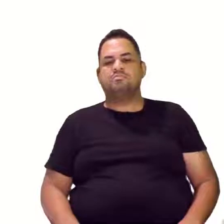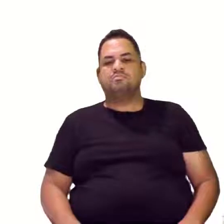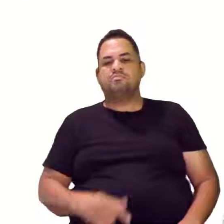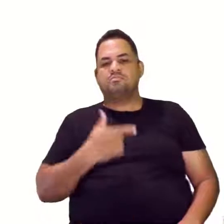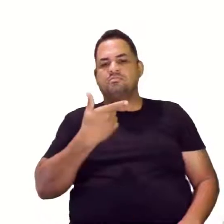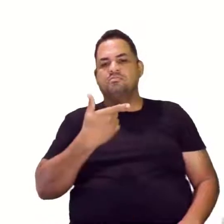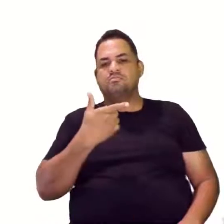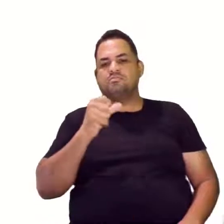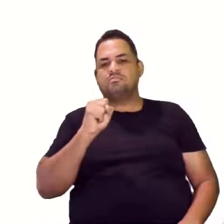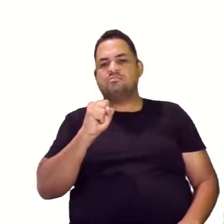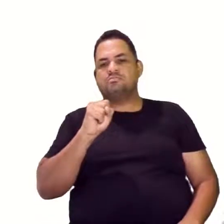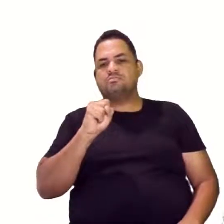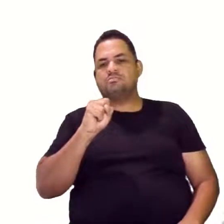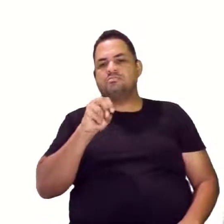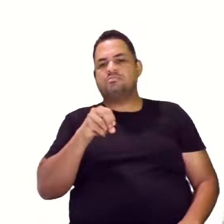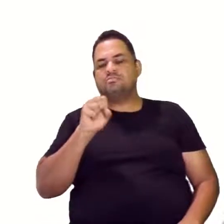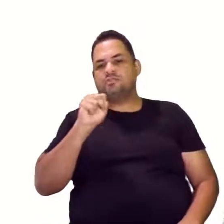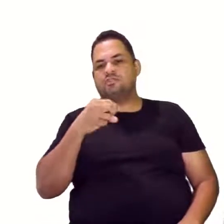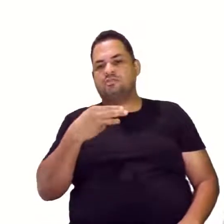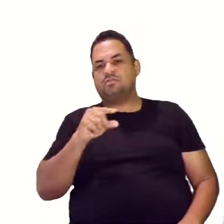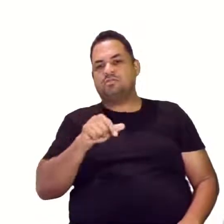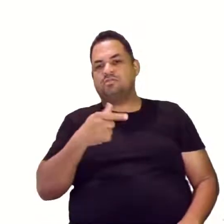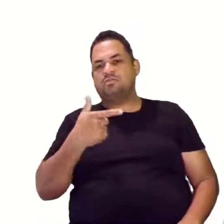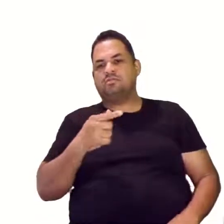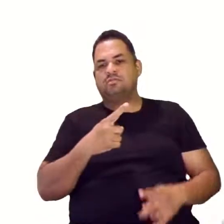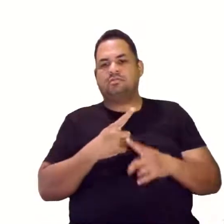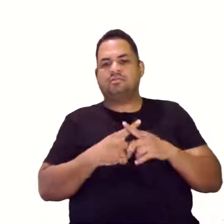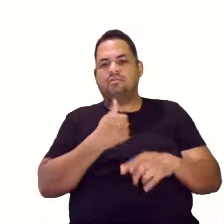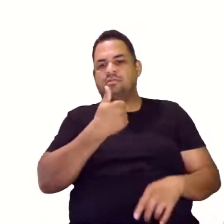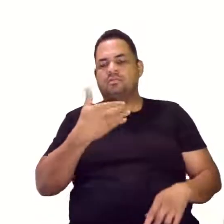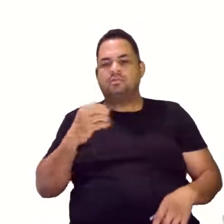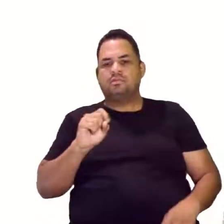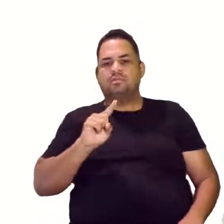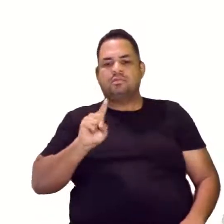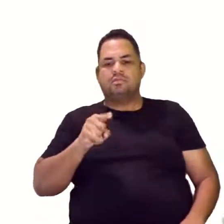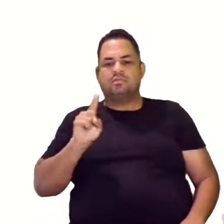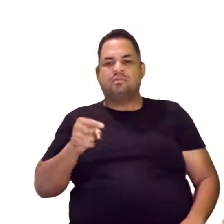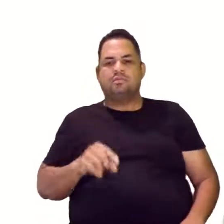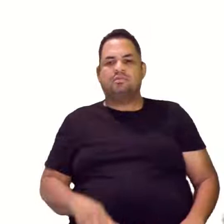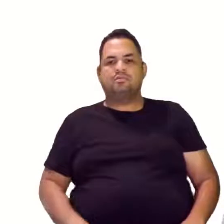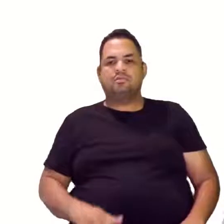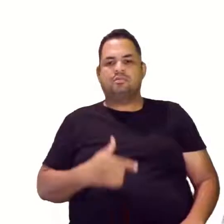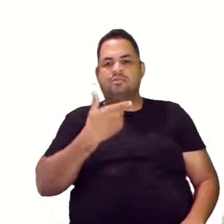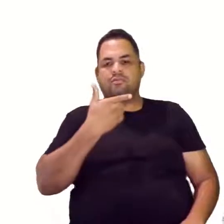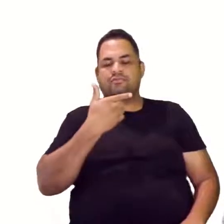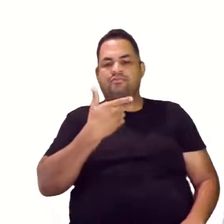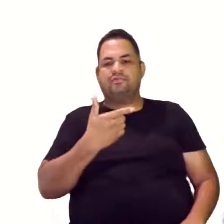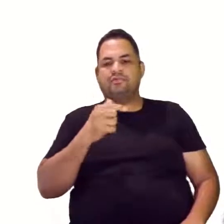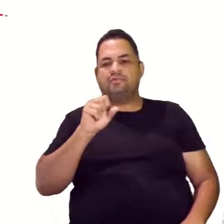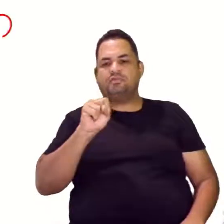E 283,20 vezes 100 é dar 2 pulinhos com a vírgula, né? Vai ficar então,